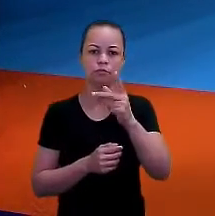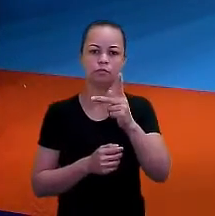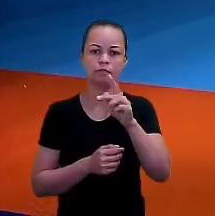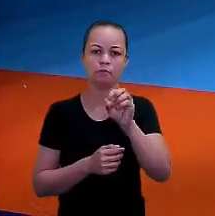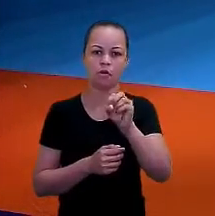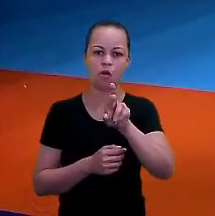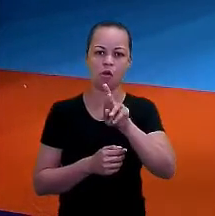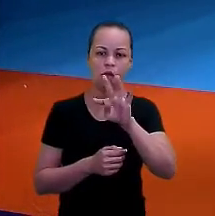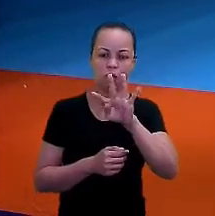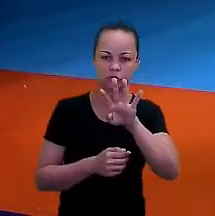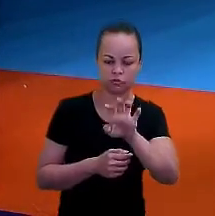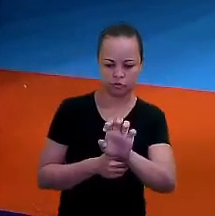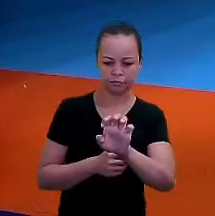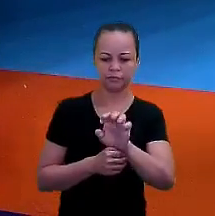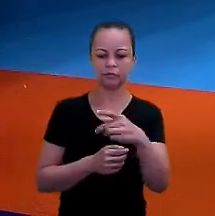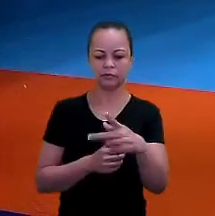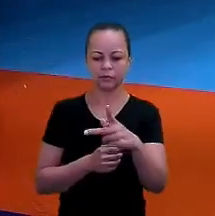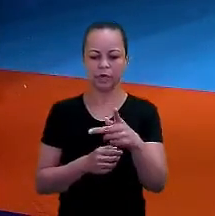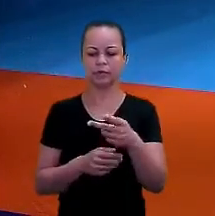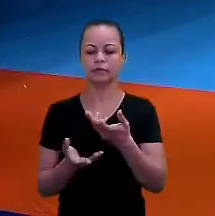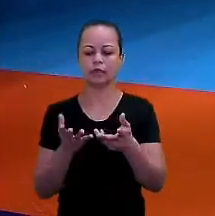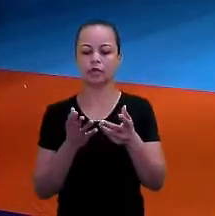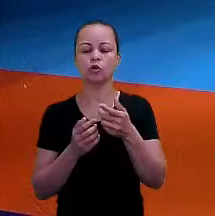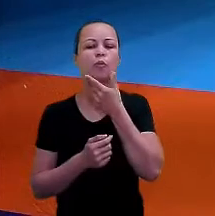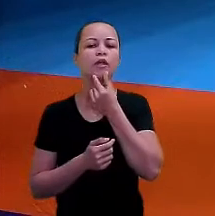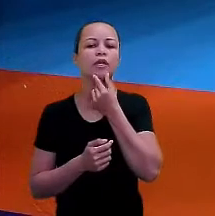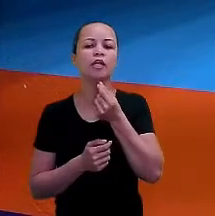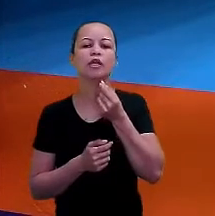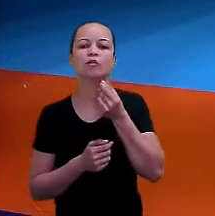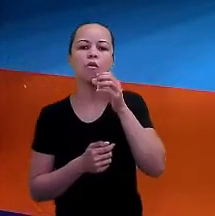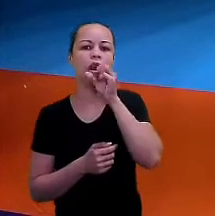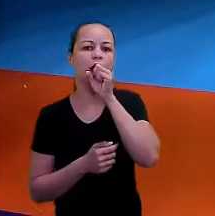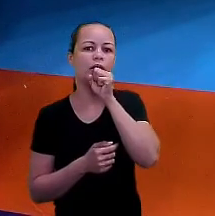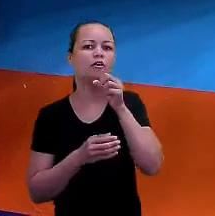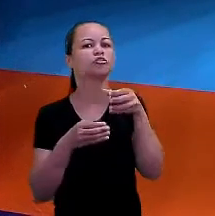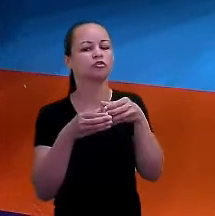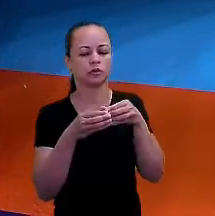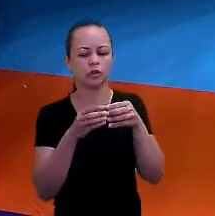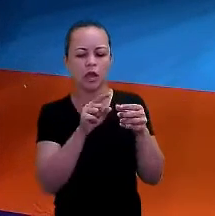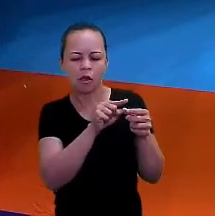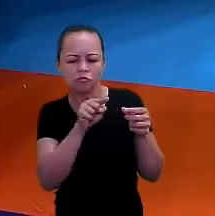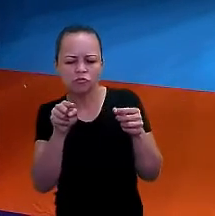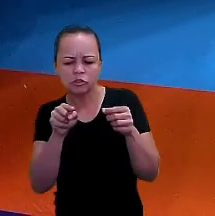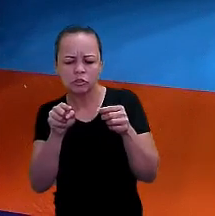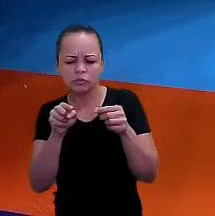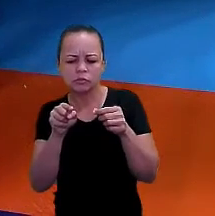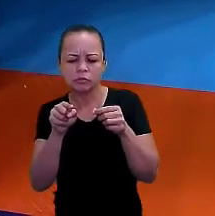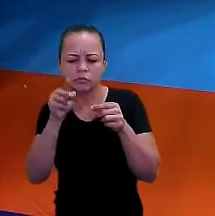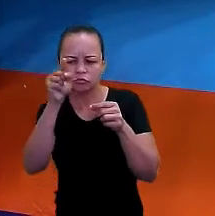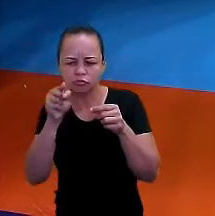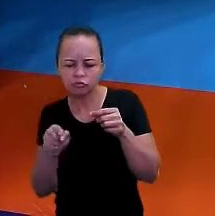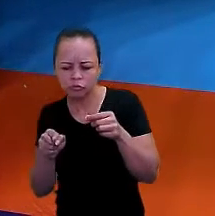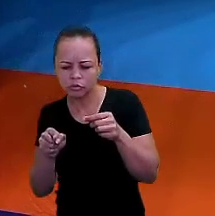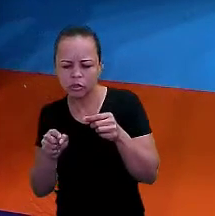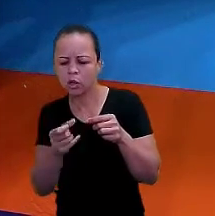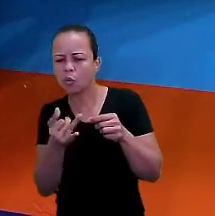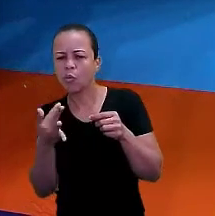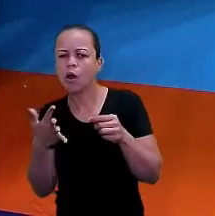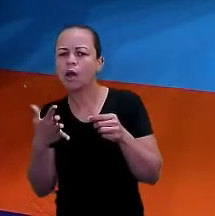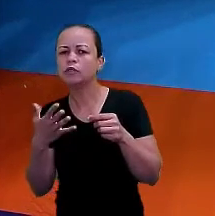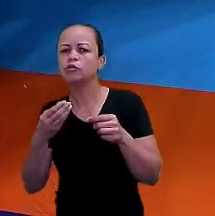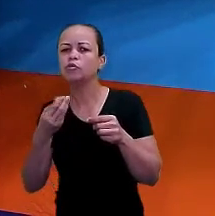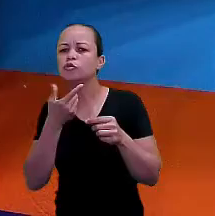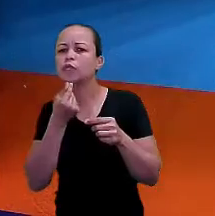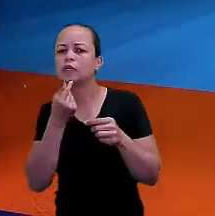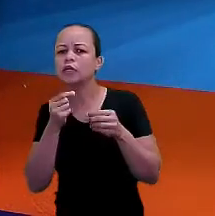os meninos. Meninos é que cor? A laranjinha. Então, eu venho aqui, ó, e desço o dedinho. Quantos meninos